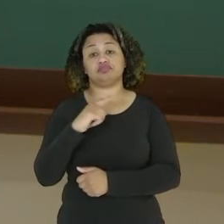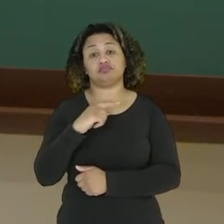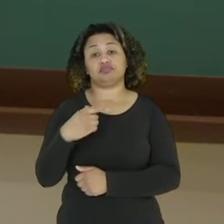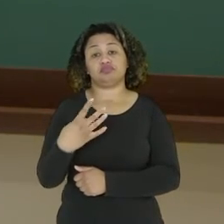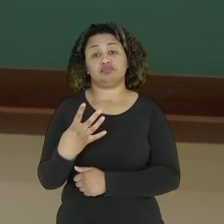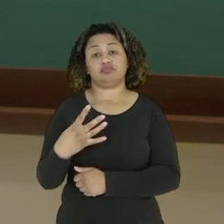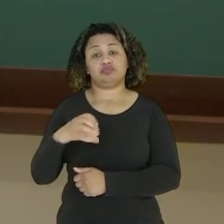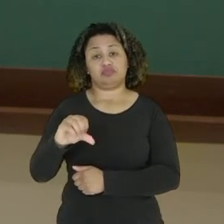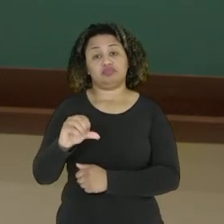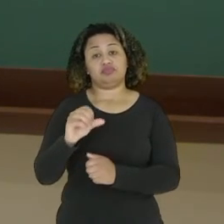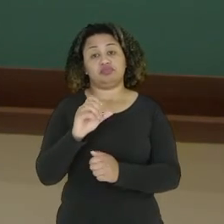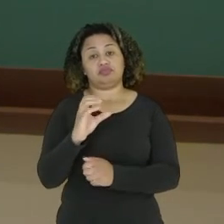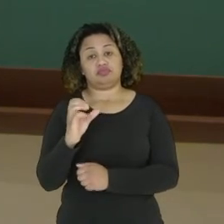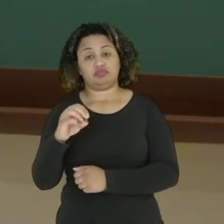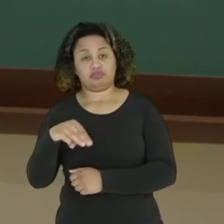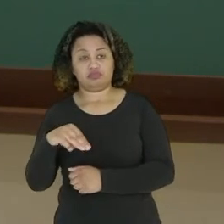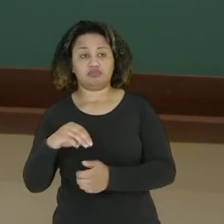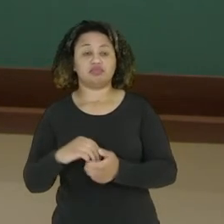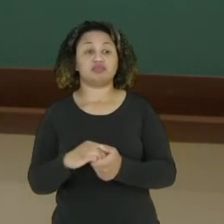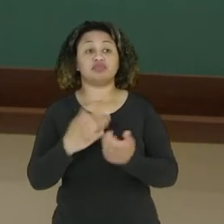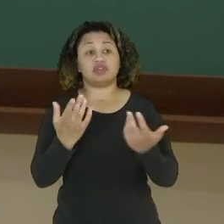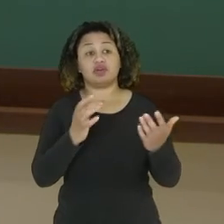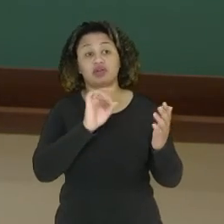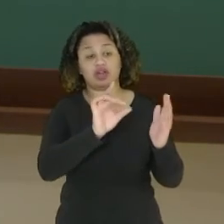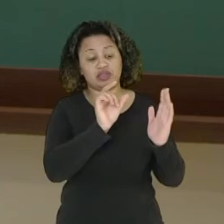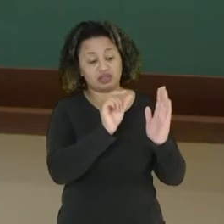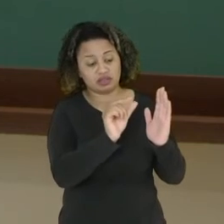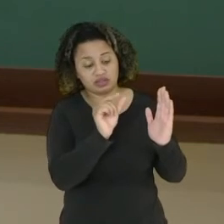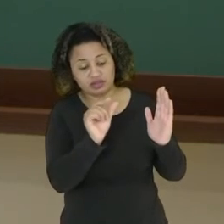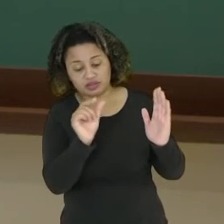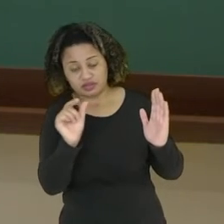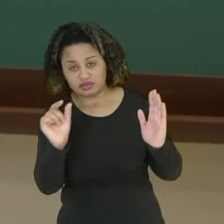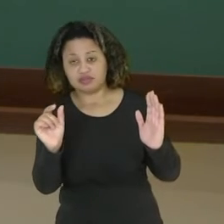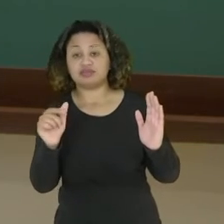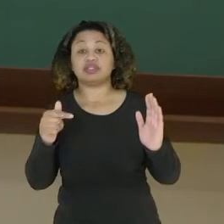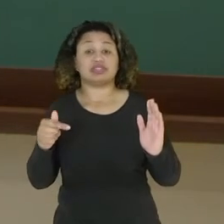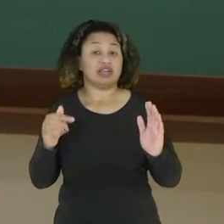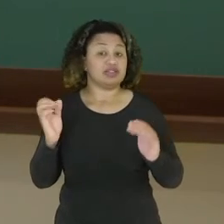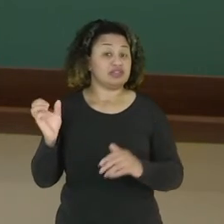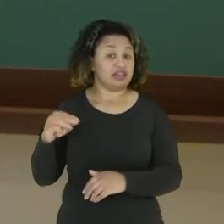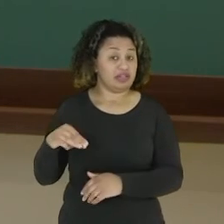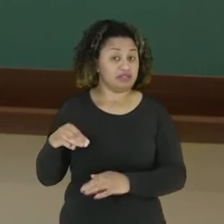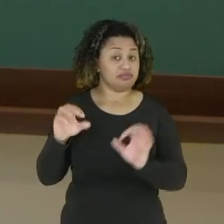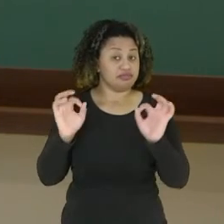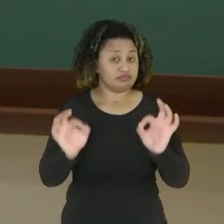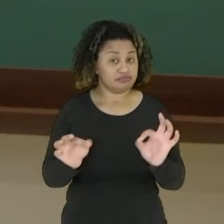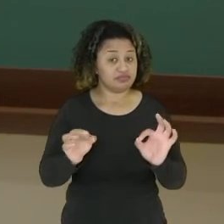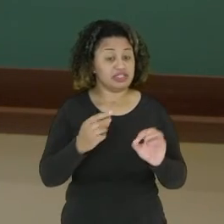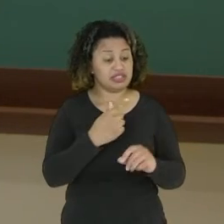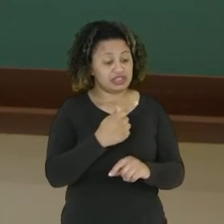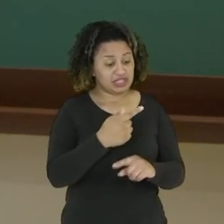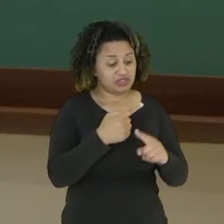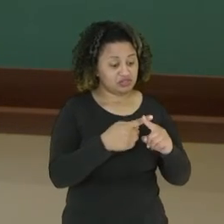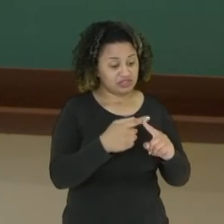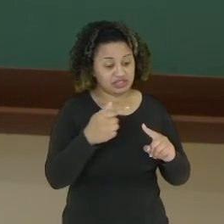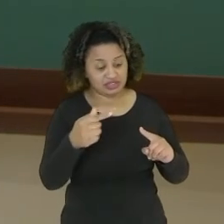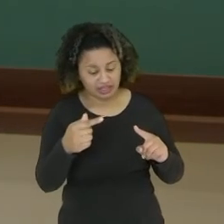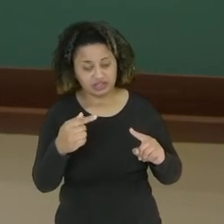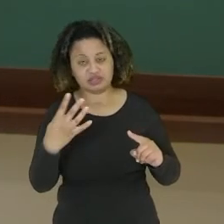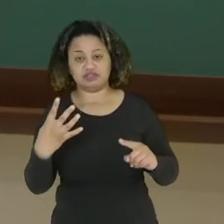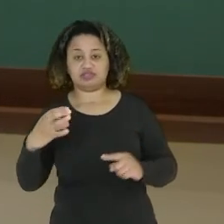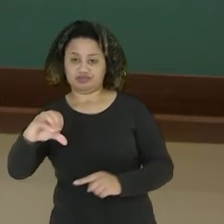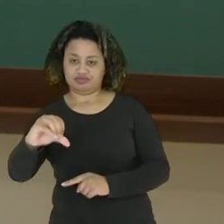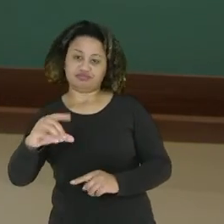49 centímetros. Então, cada parte vale 7 centímetros. Concorda comigo? 7 vezes 7, 49. A